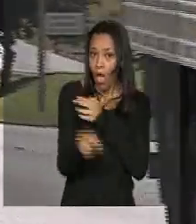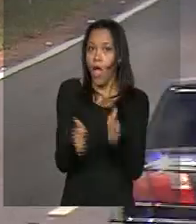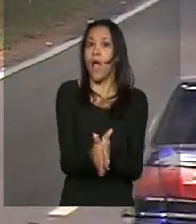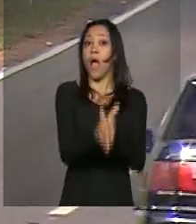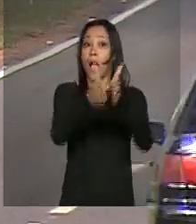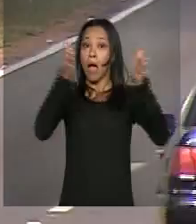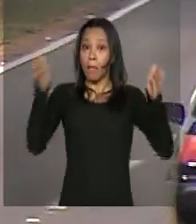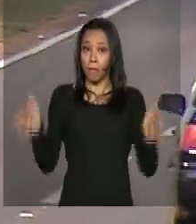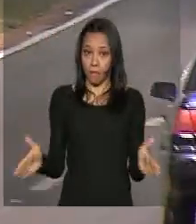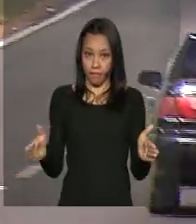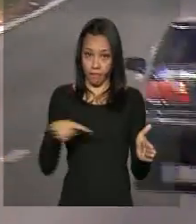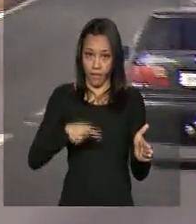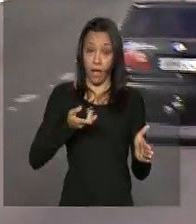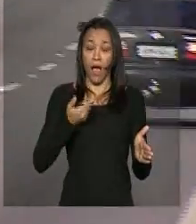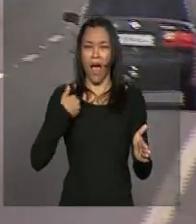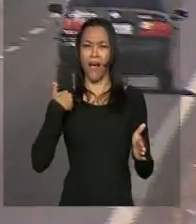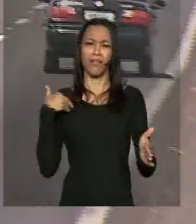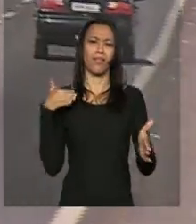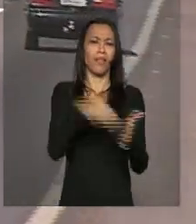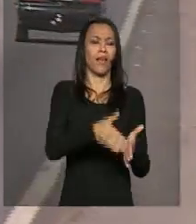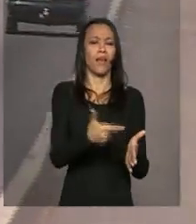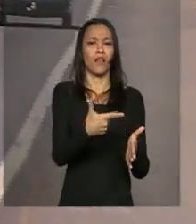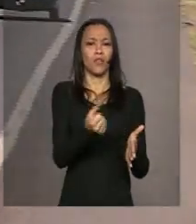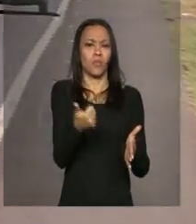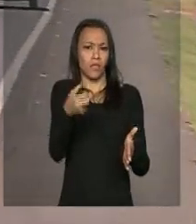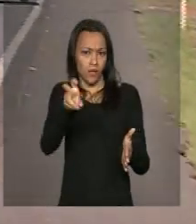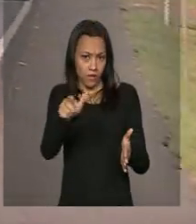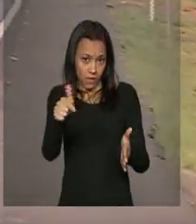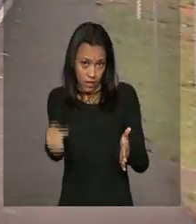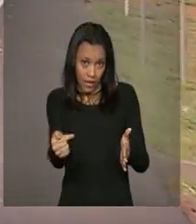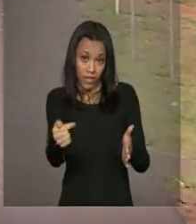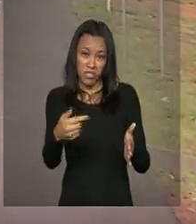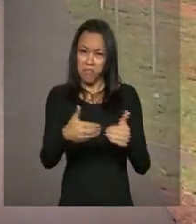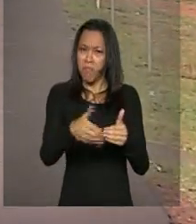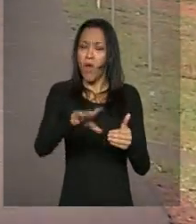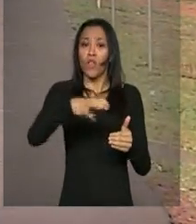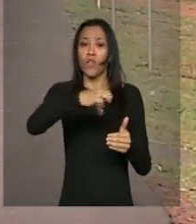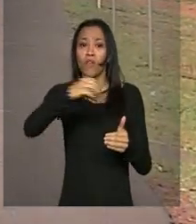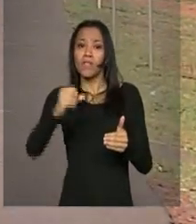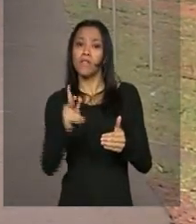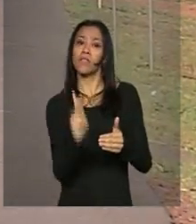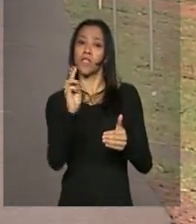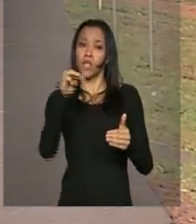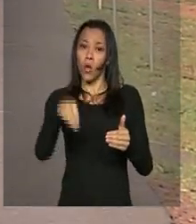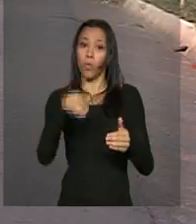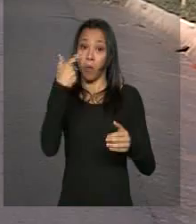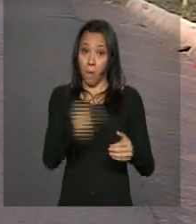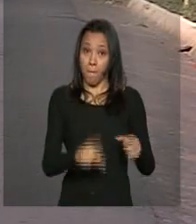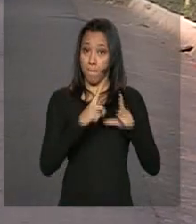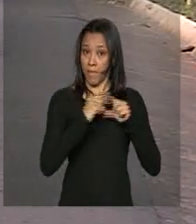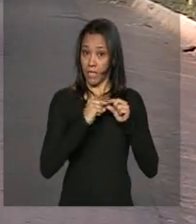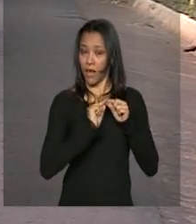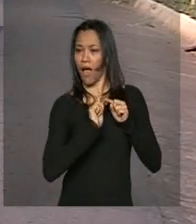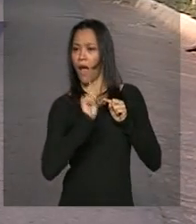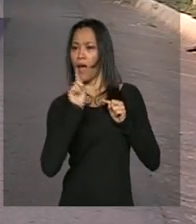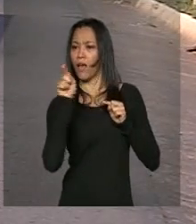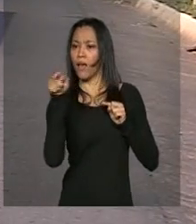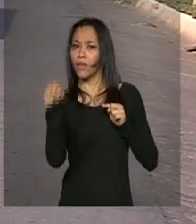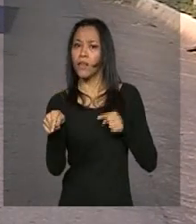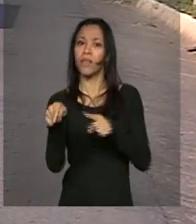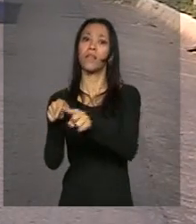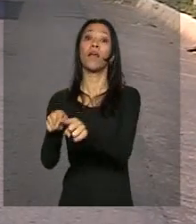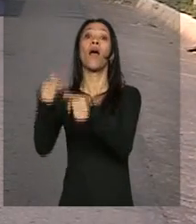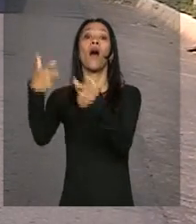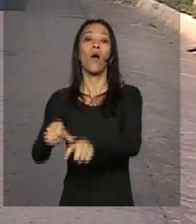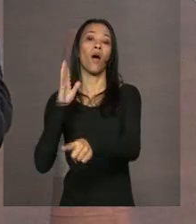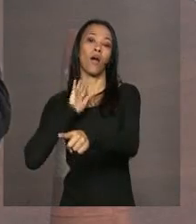duplicação. Até 2017, mais de 900 quilômetros vão ser duplicados de Brasília até Juiz de Fora, em